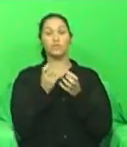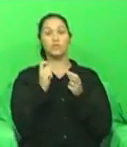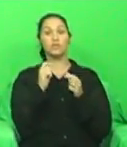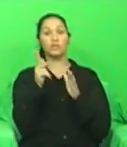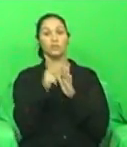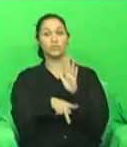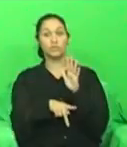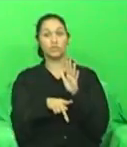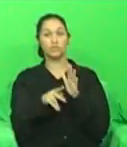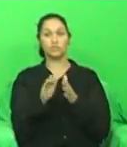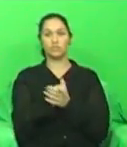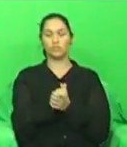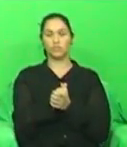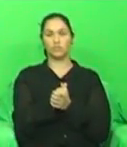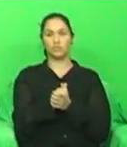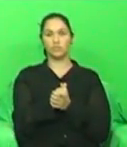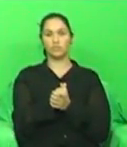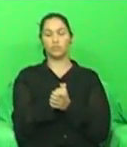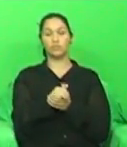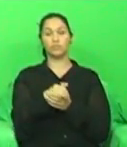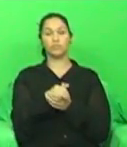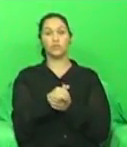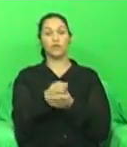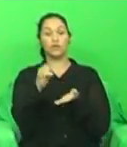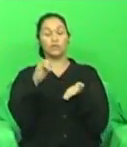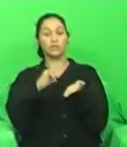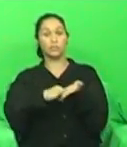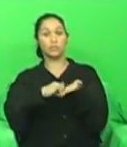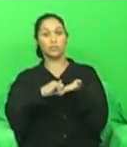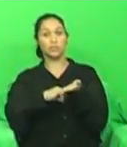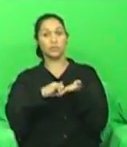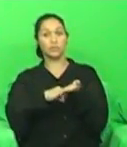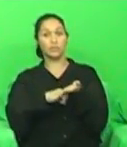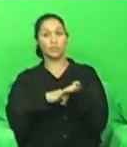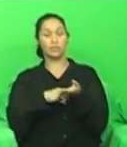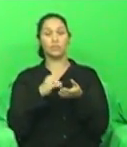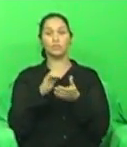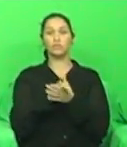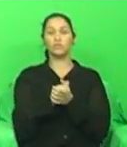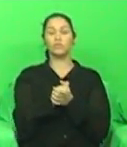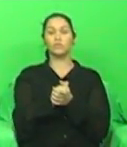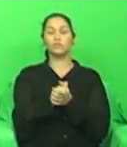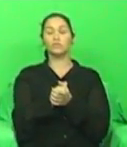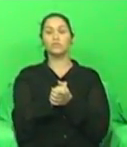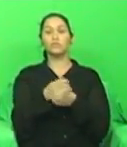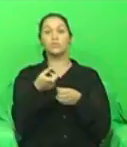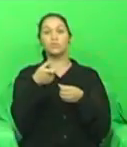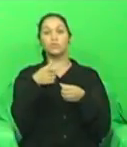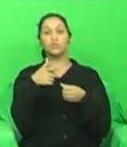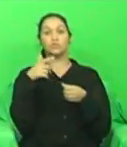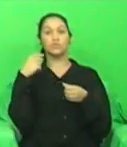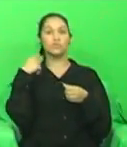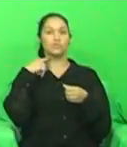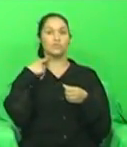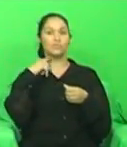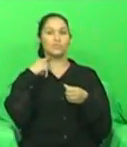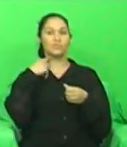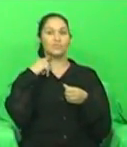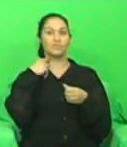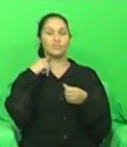em relação aos imóveis residenciais situado em nível abaixo da rede pública coletora de